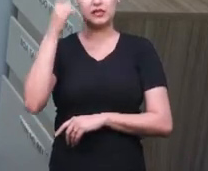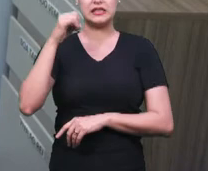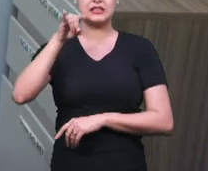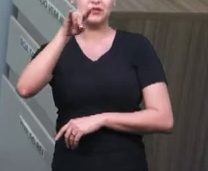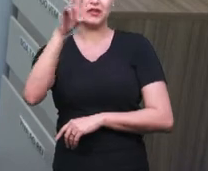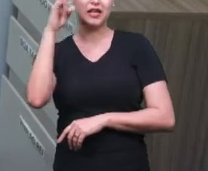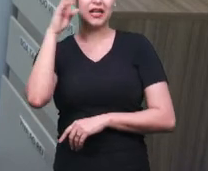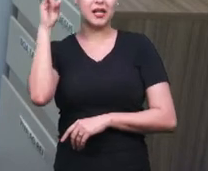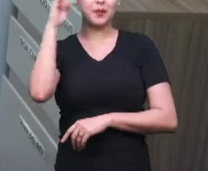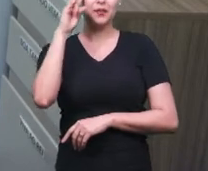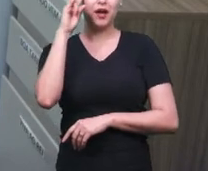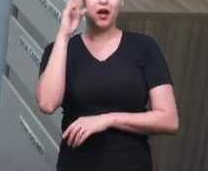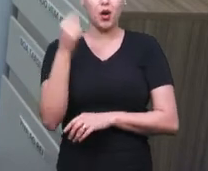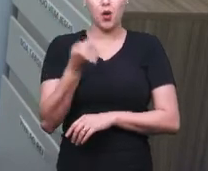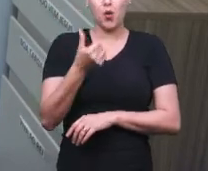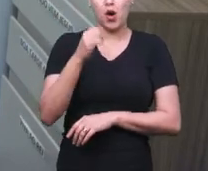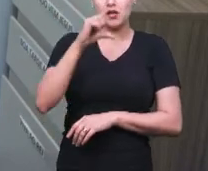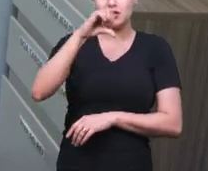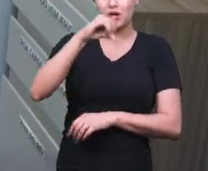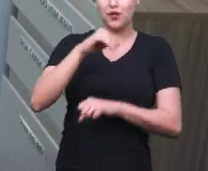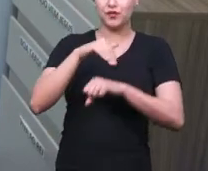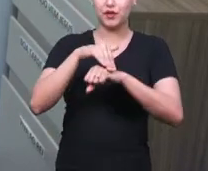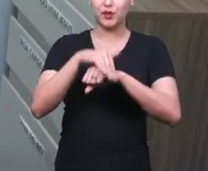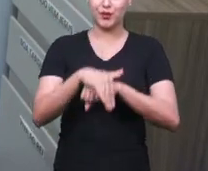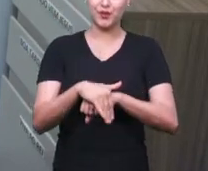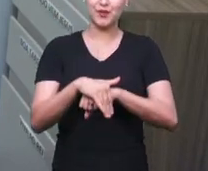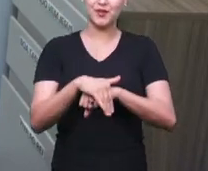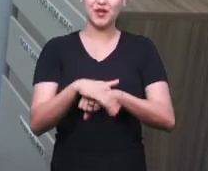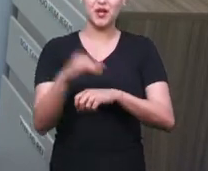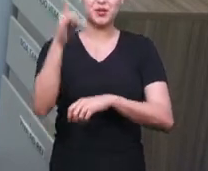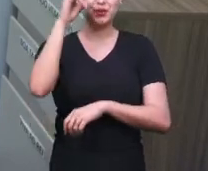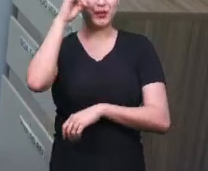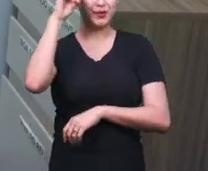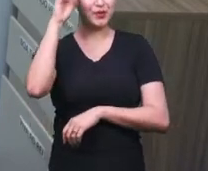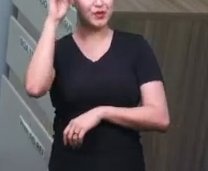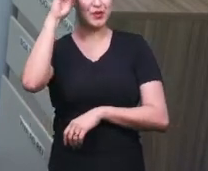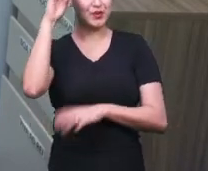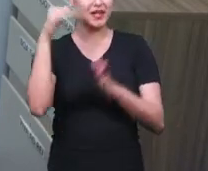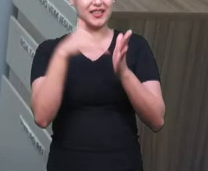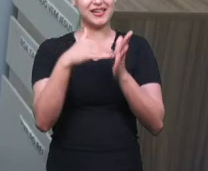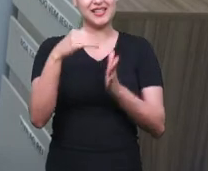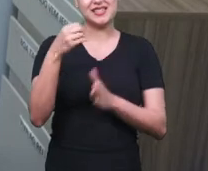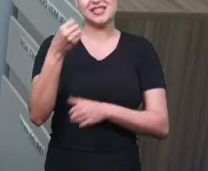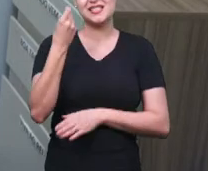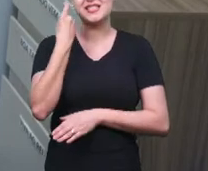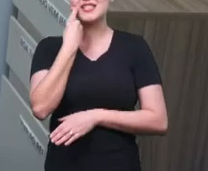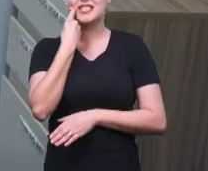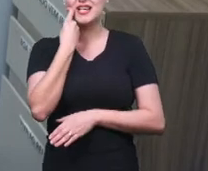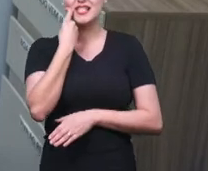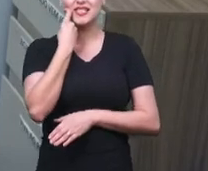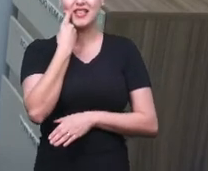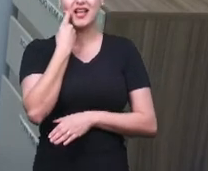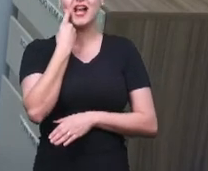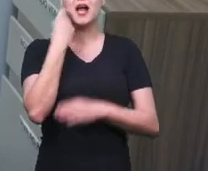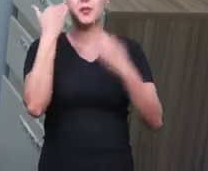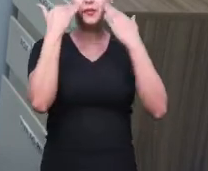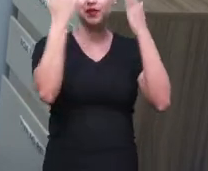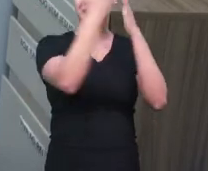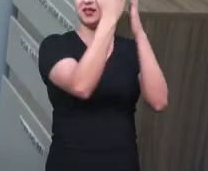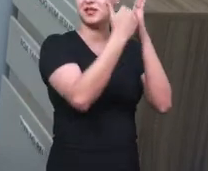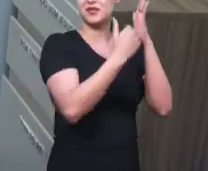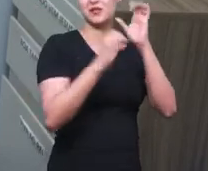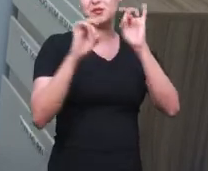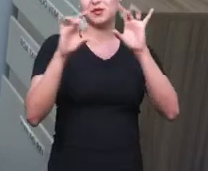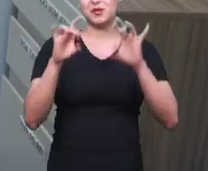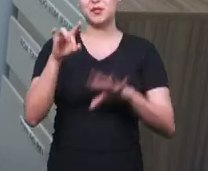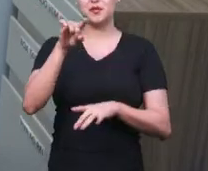9 horas, entre no canal oficial, porque todos os dias, de segunda a sexta, tem um programa especial para você e para toda a sua